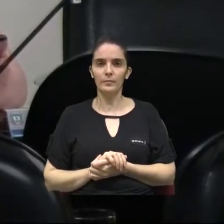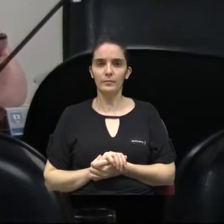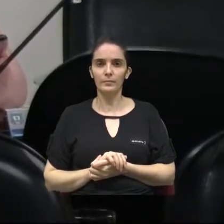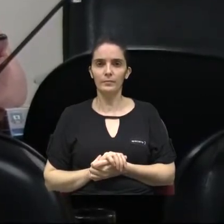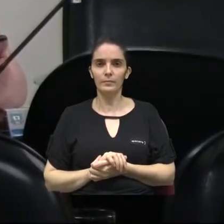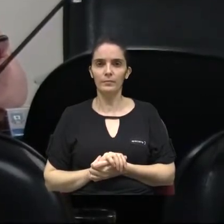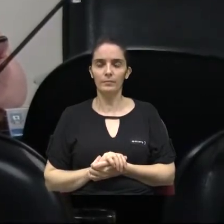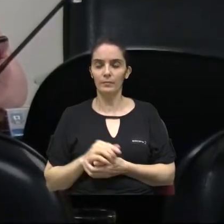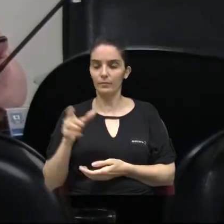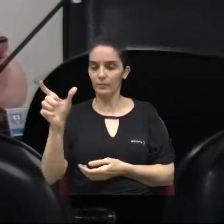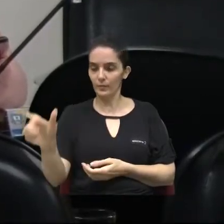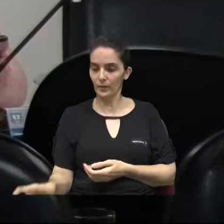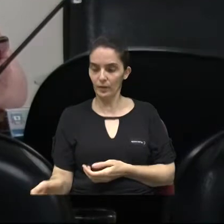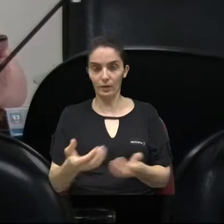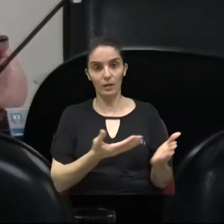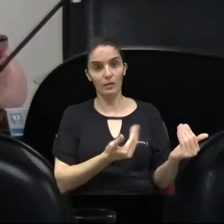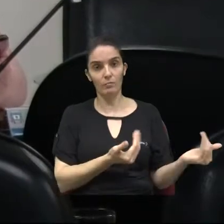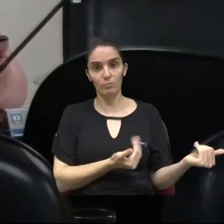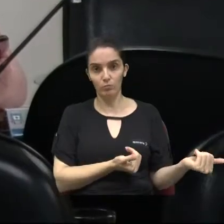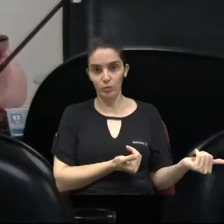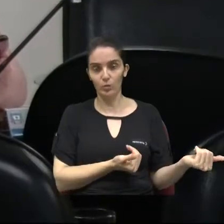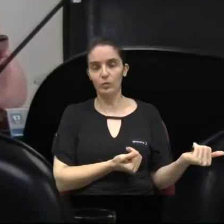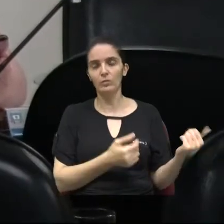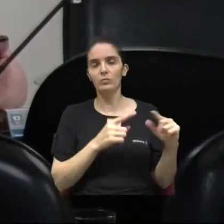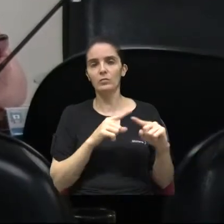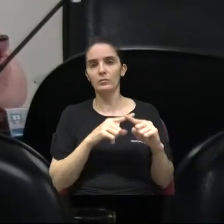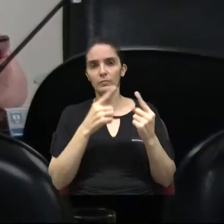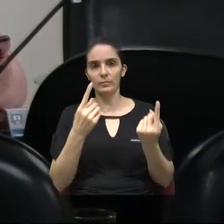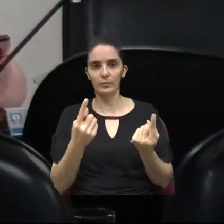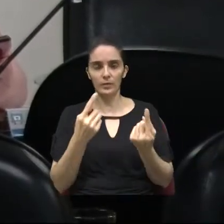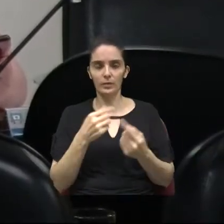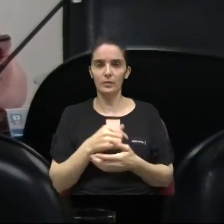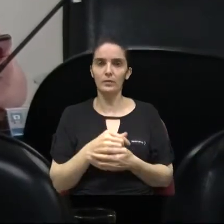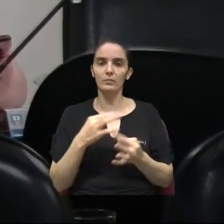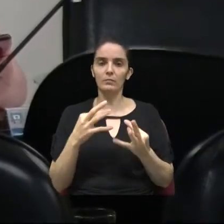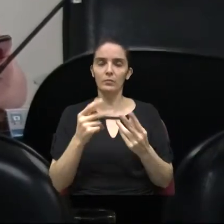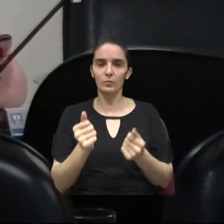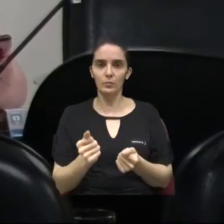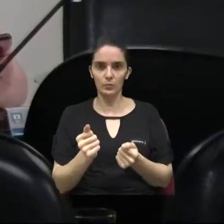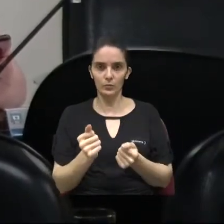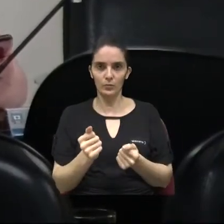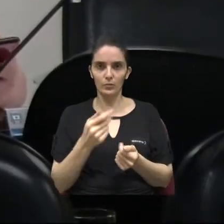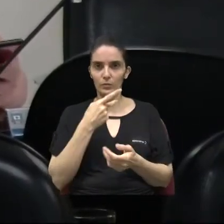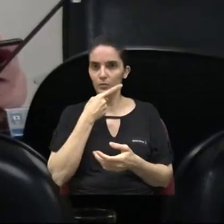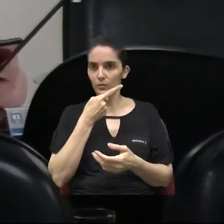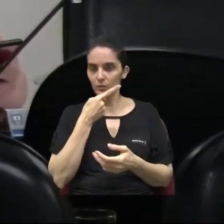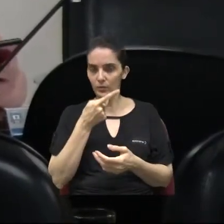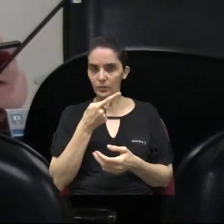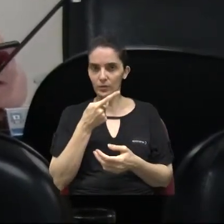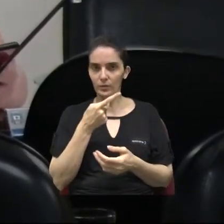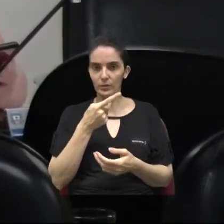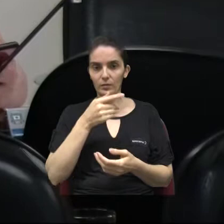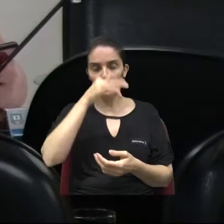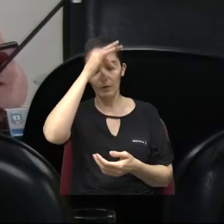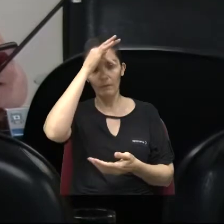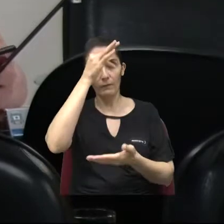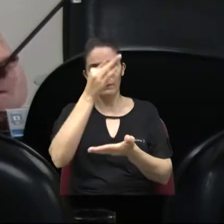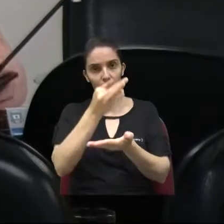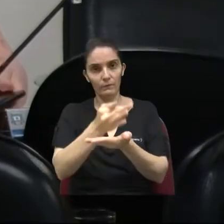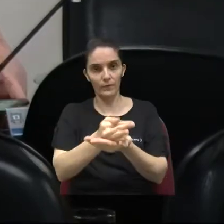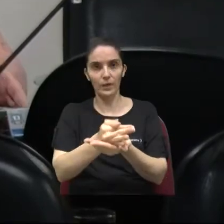prematura, mas podemos dizer que, através da nossa fé, da fé